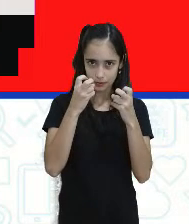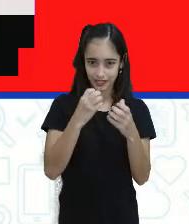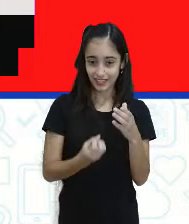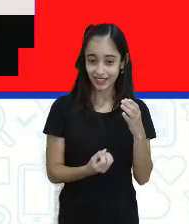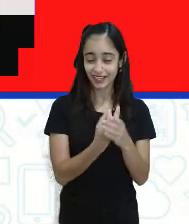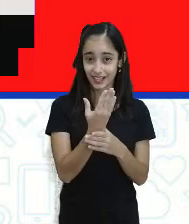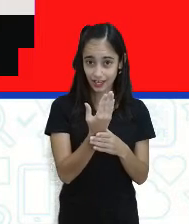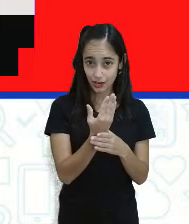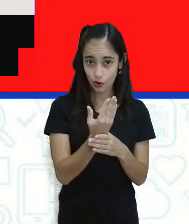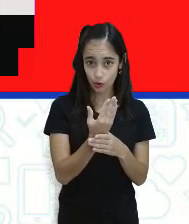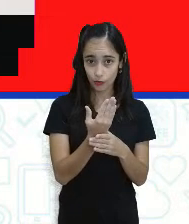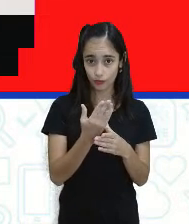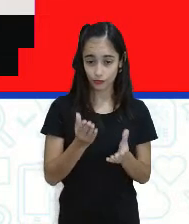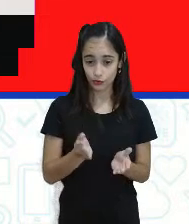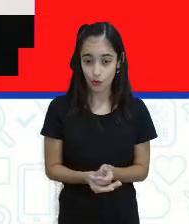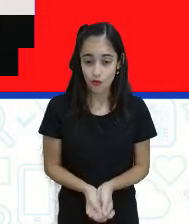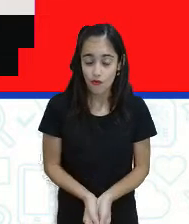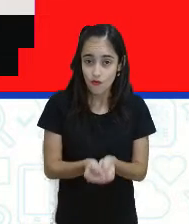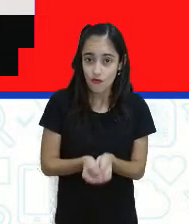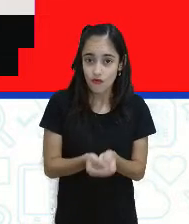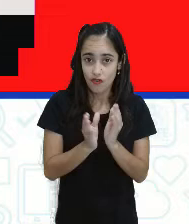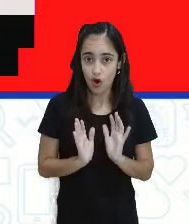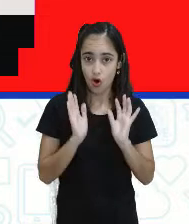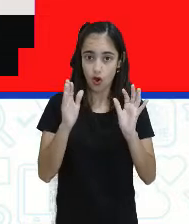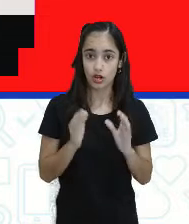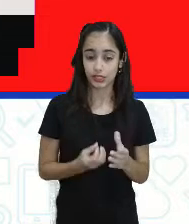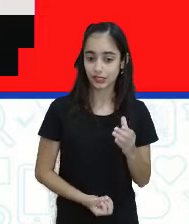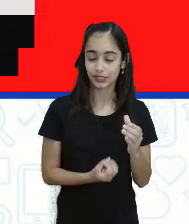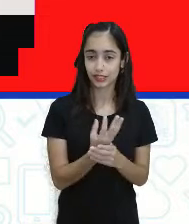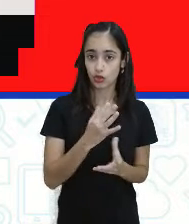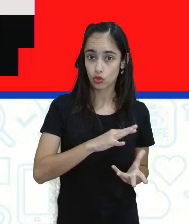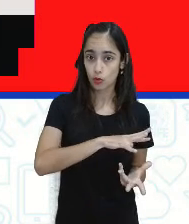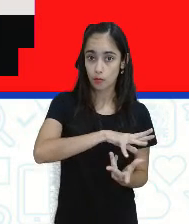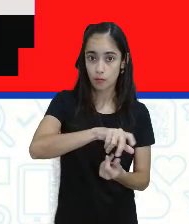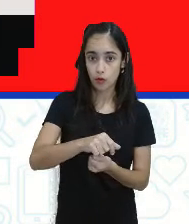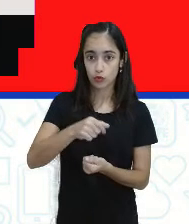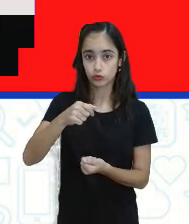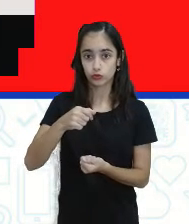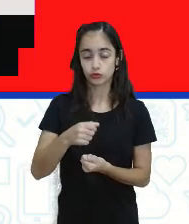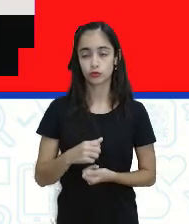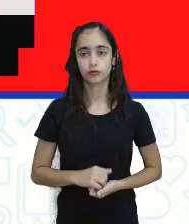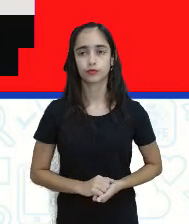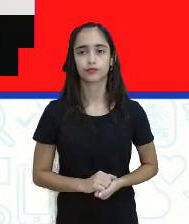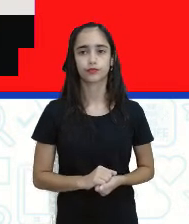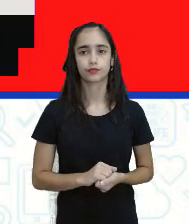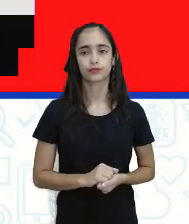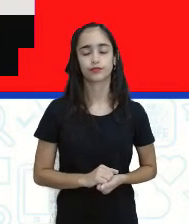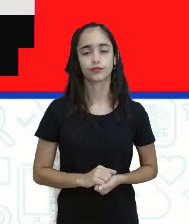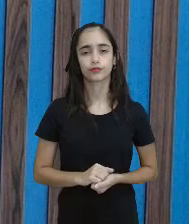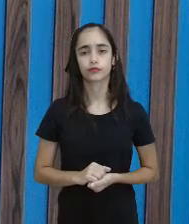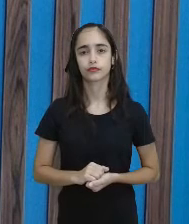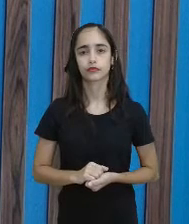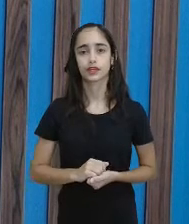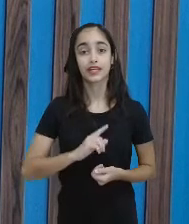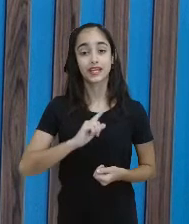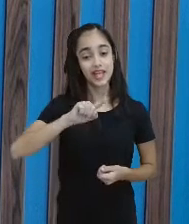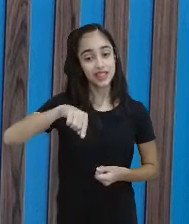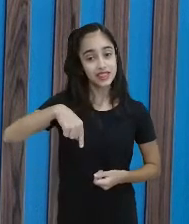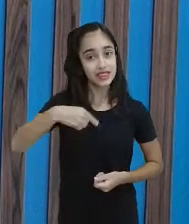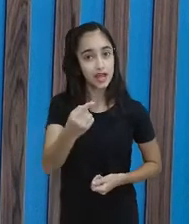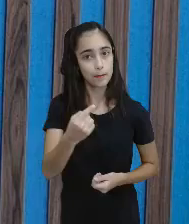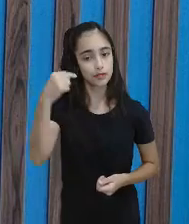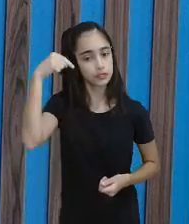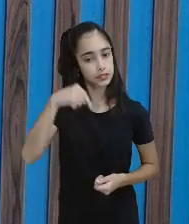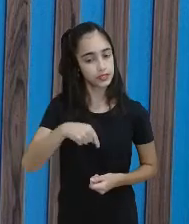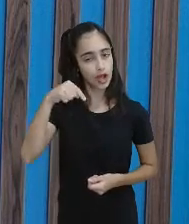1895 e pois é. E aqui no Brasil, essa confederação, né,